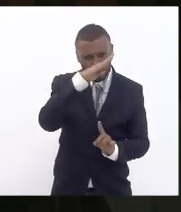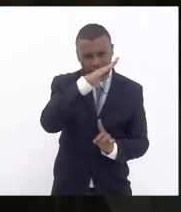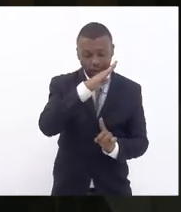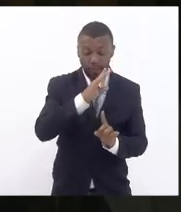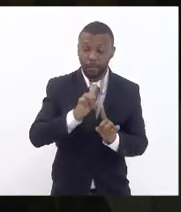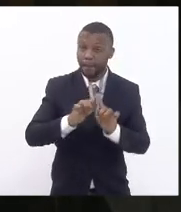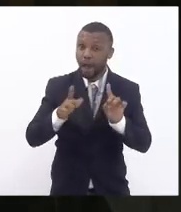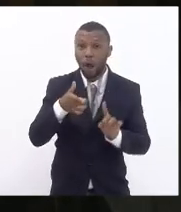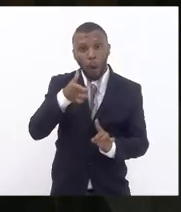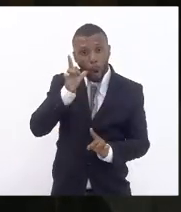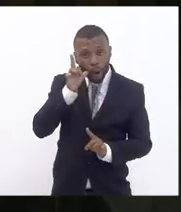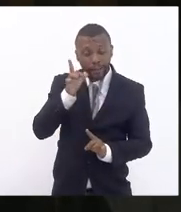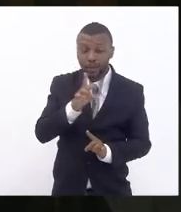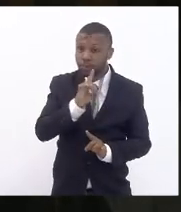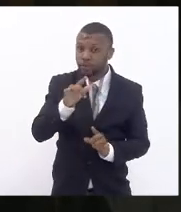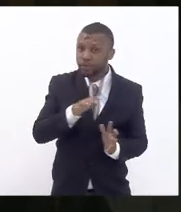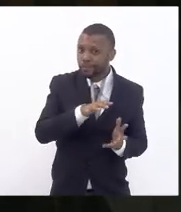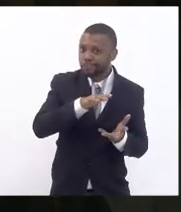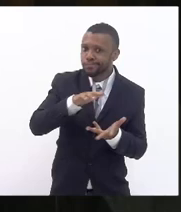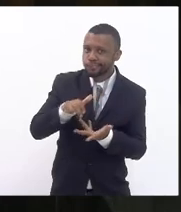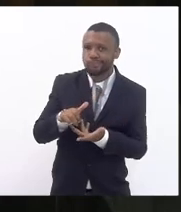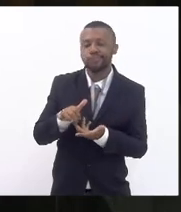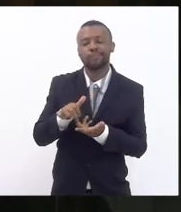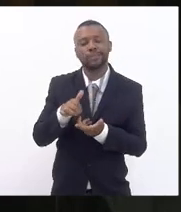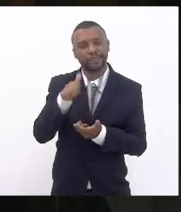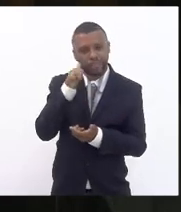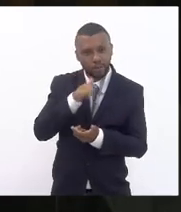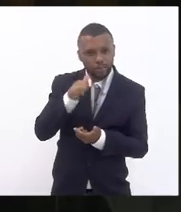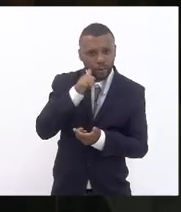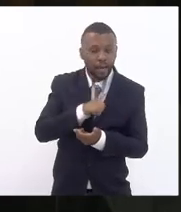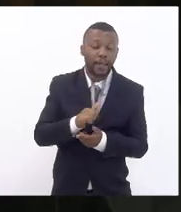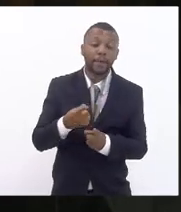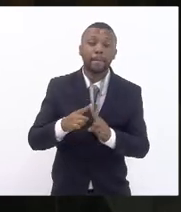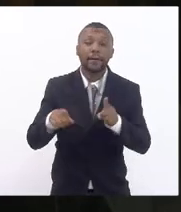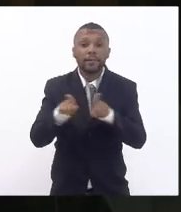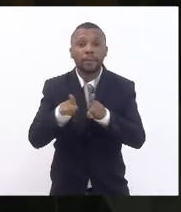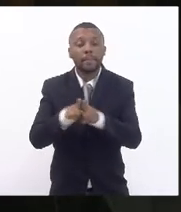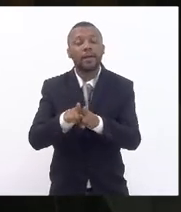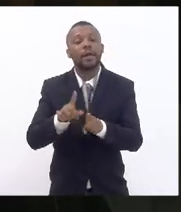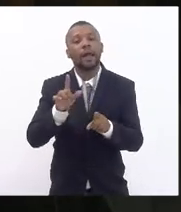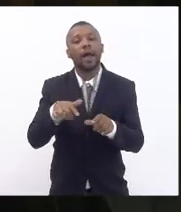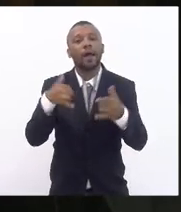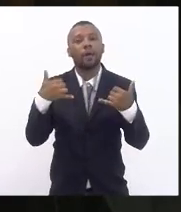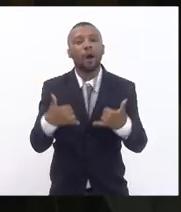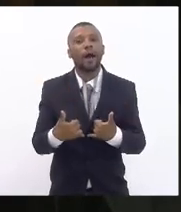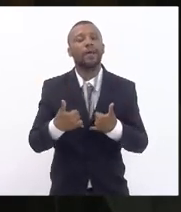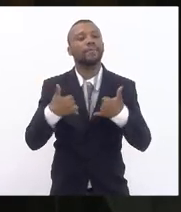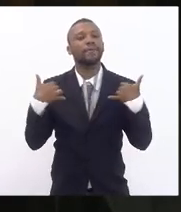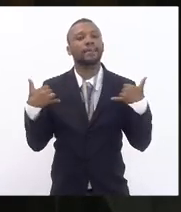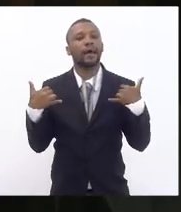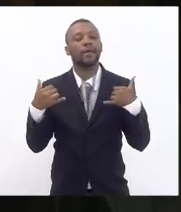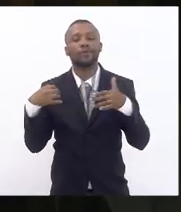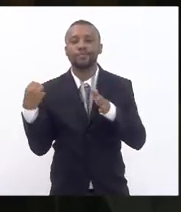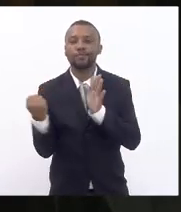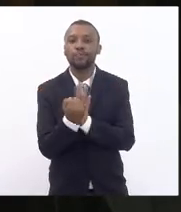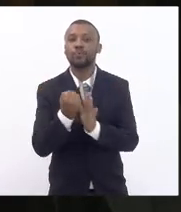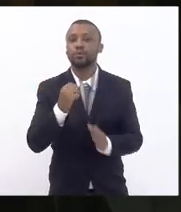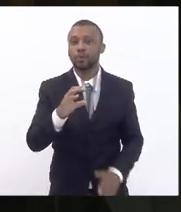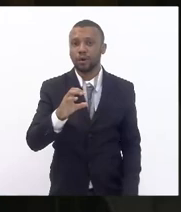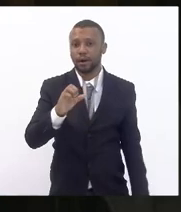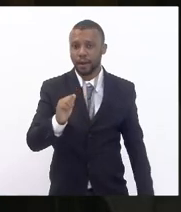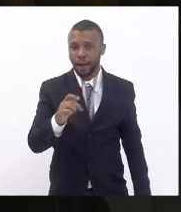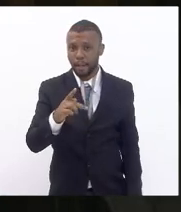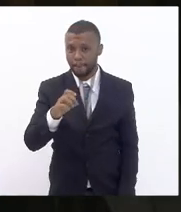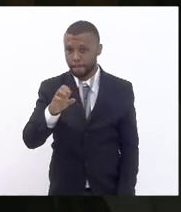era o dia de luta das mulheres, como também era o dia do aniversário do CAPS 3 Maria